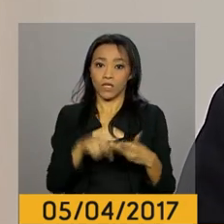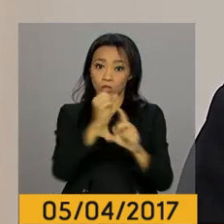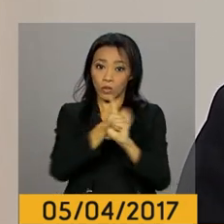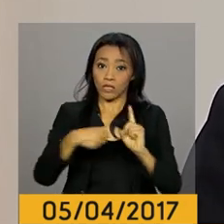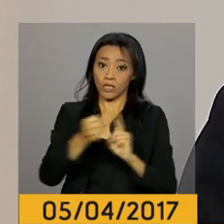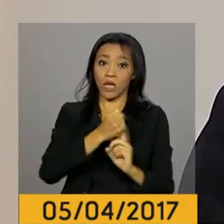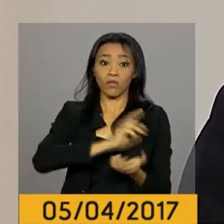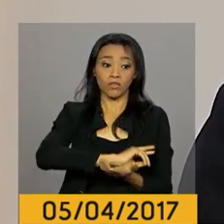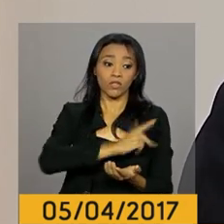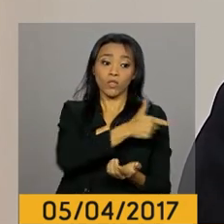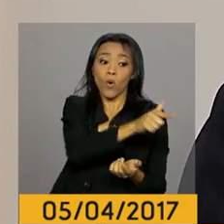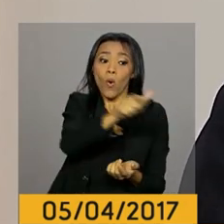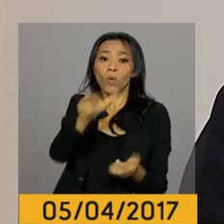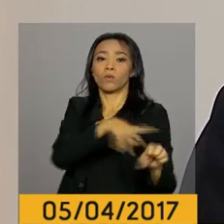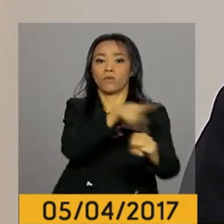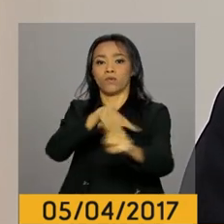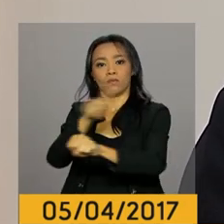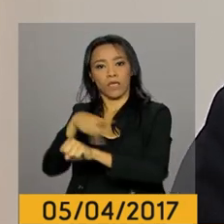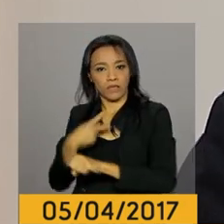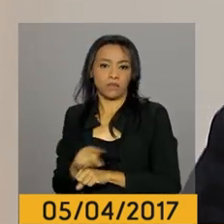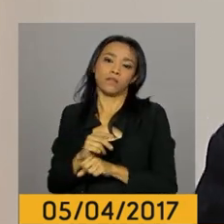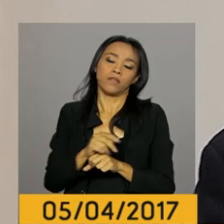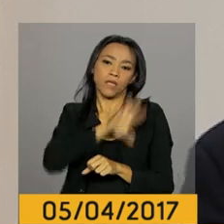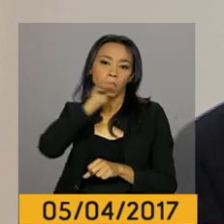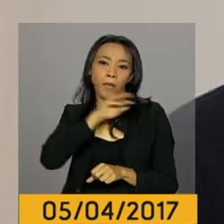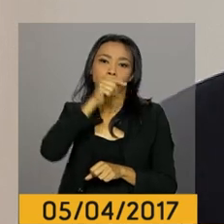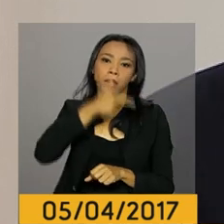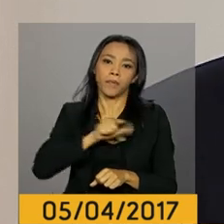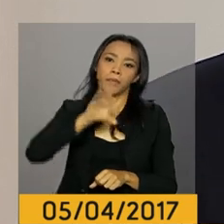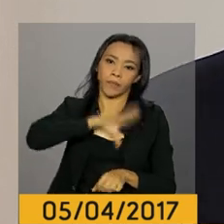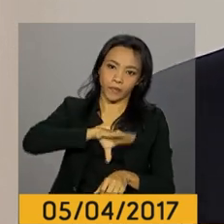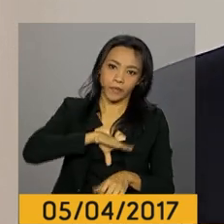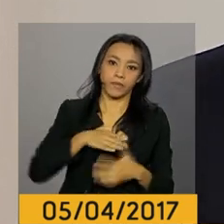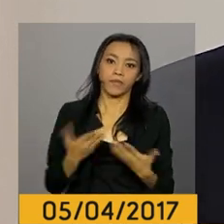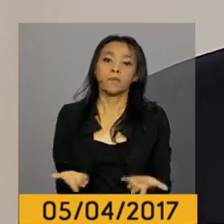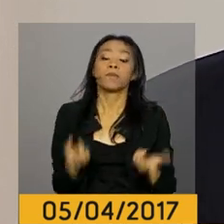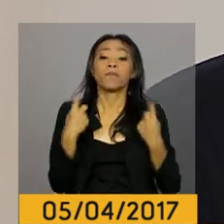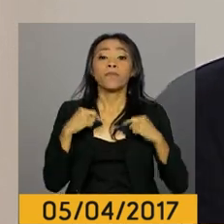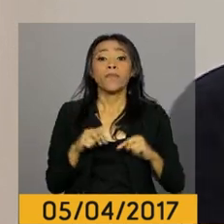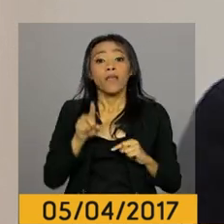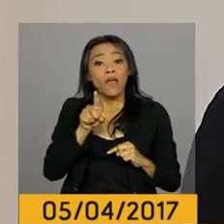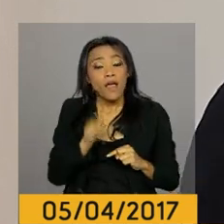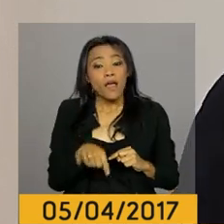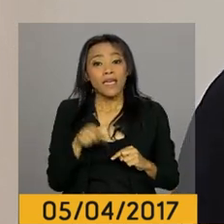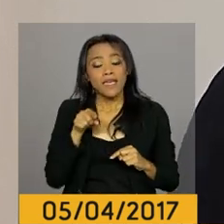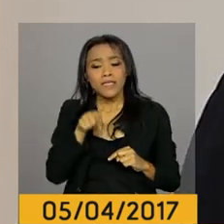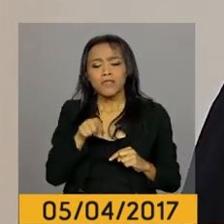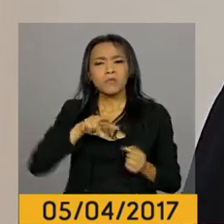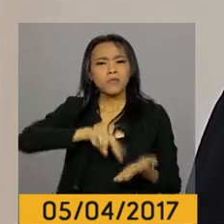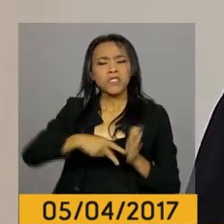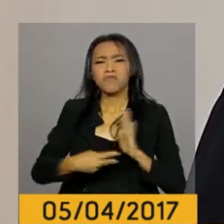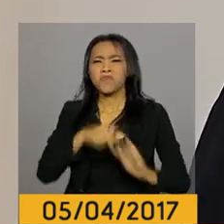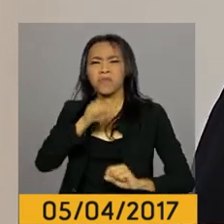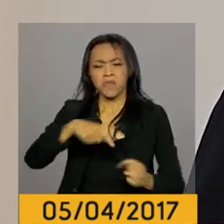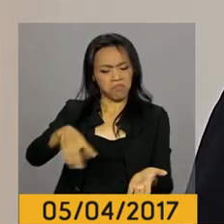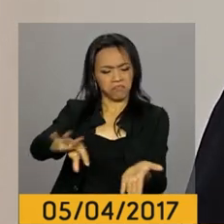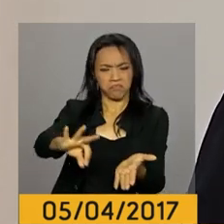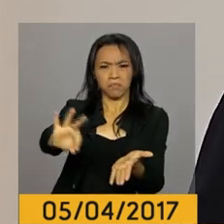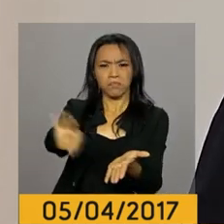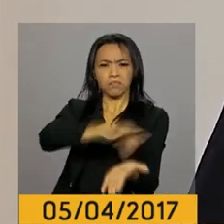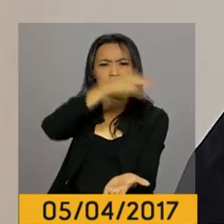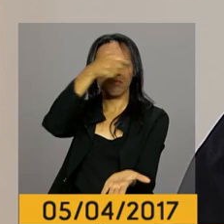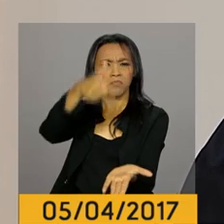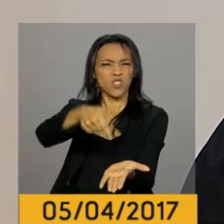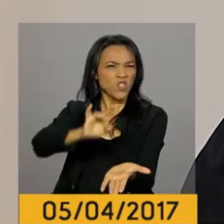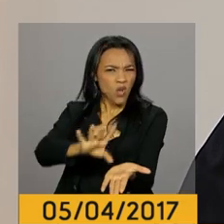países né ah e é interessante observar que este ato tem uma significação maior do